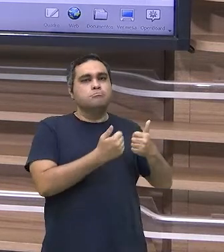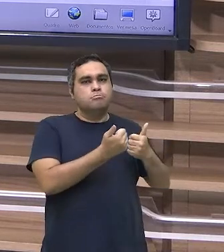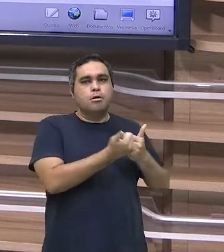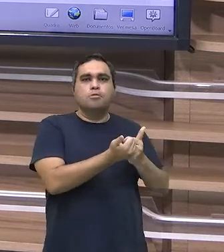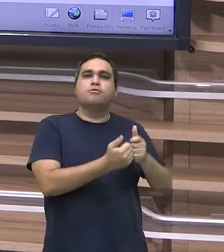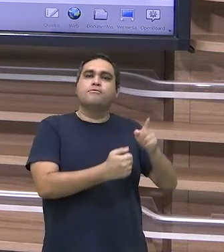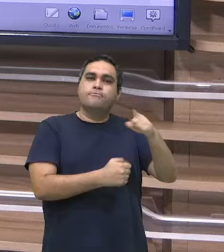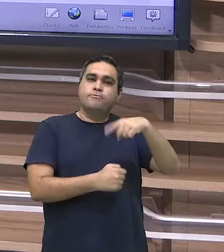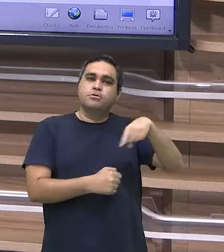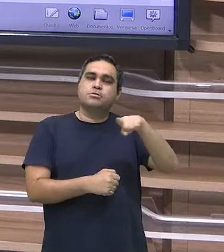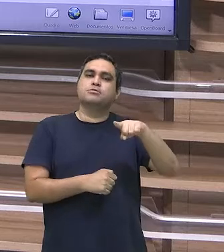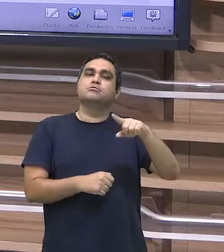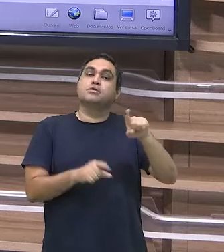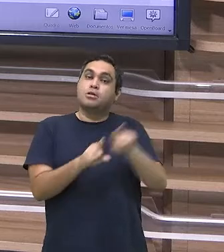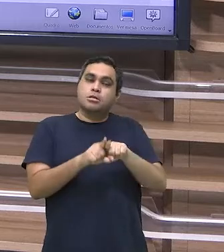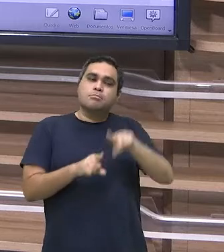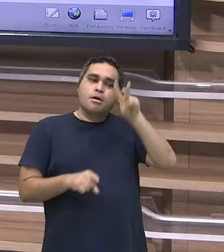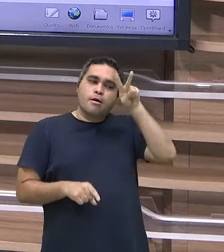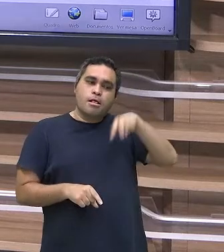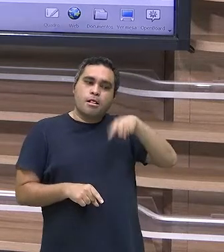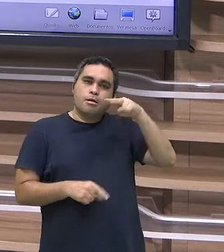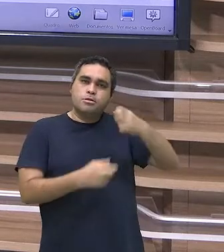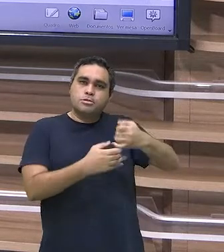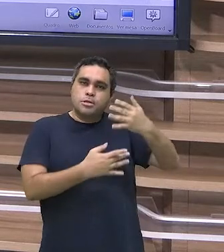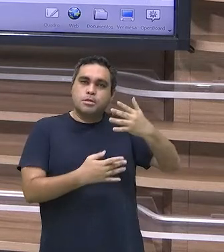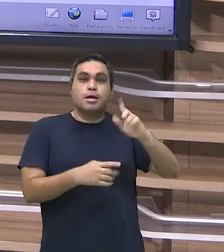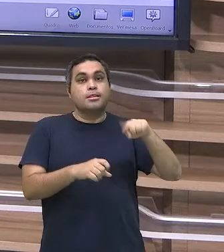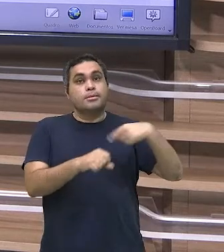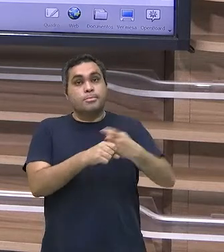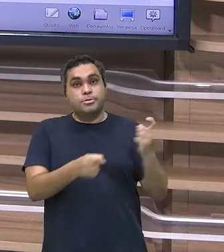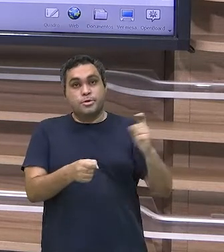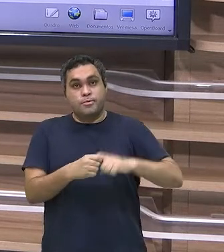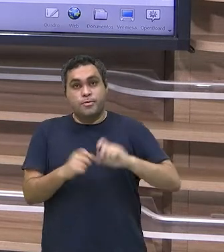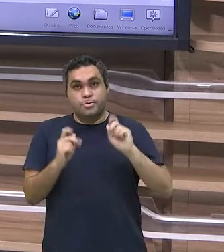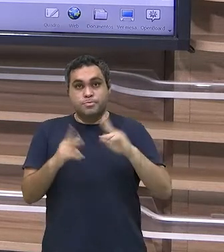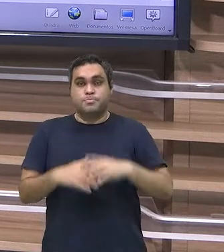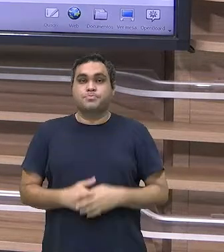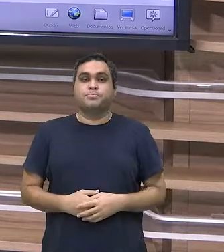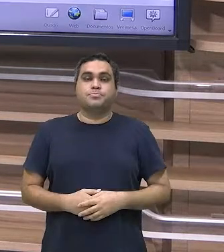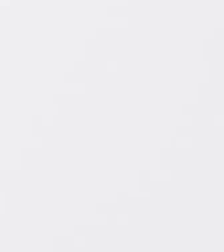aqui também o que vocês vão respondendo no chat. Daqui a pouco eu retorno.